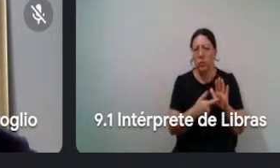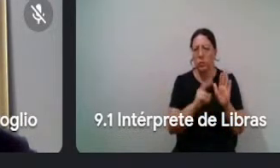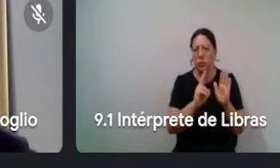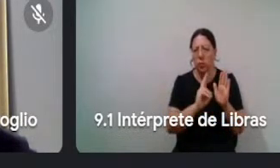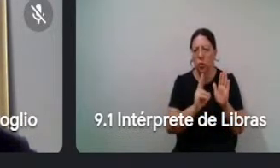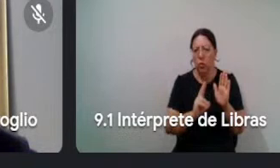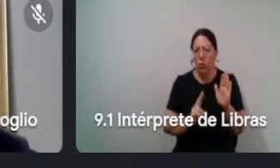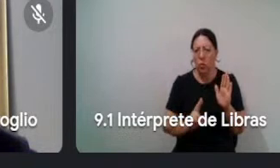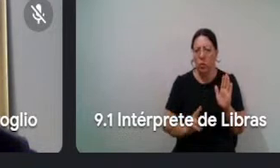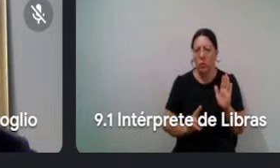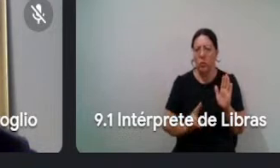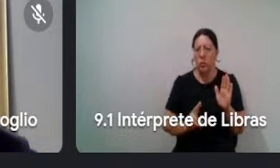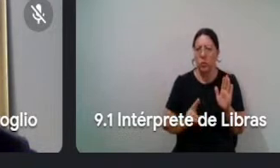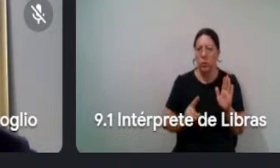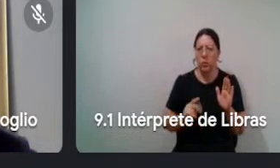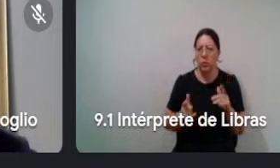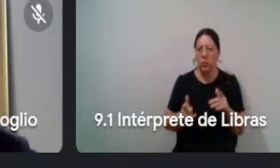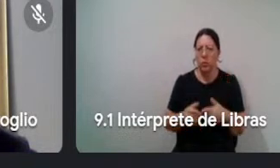suas funções?